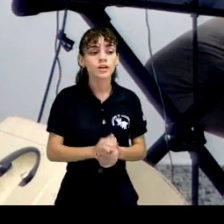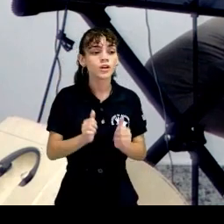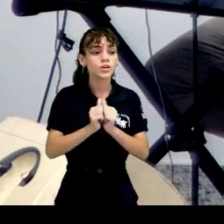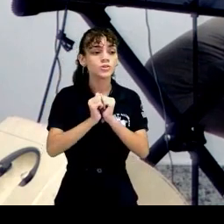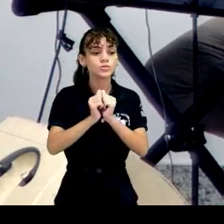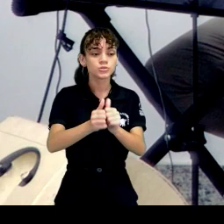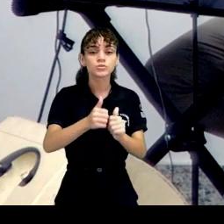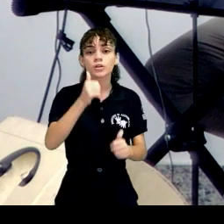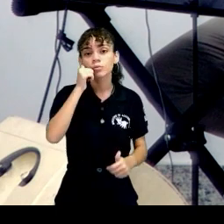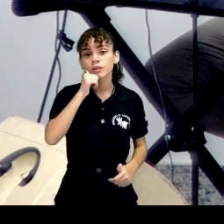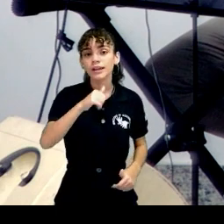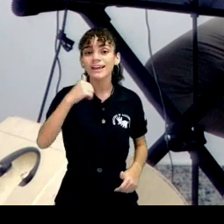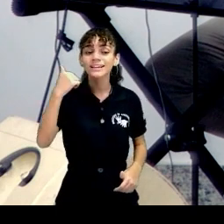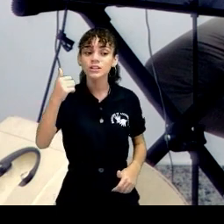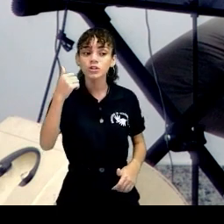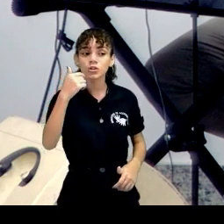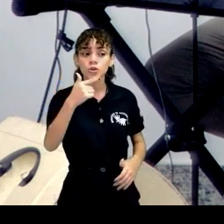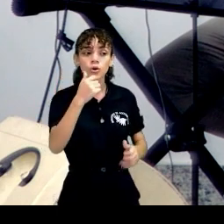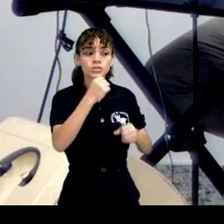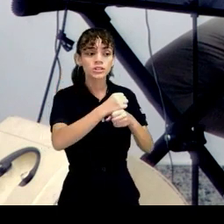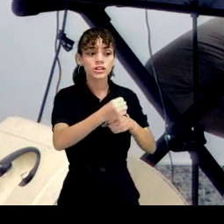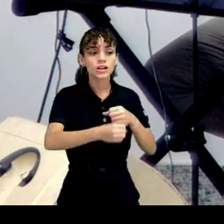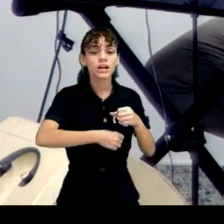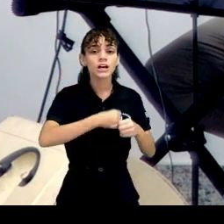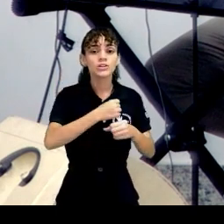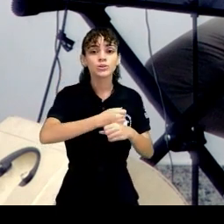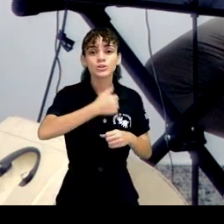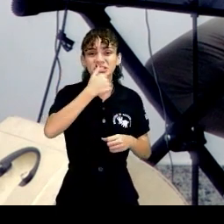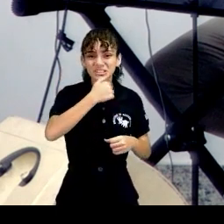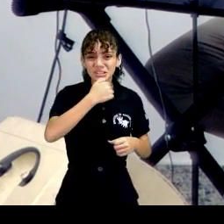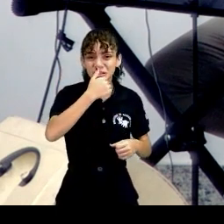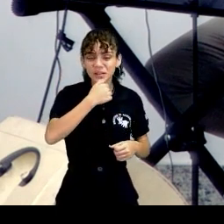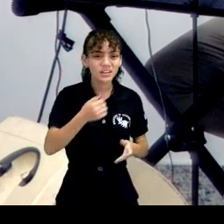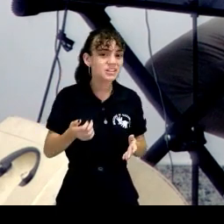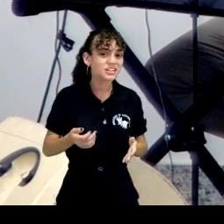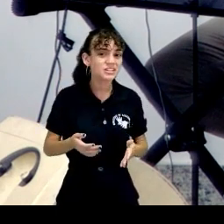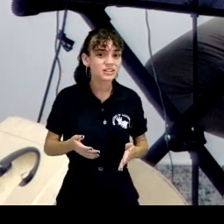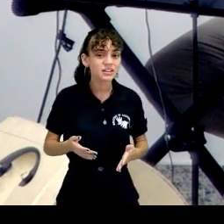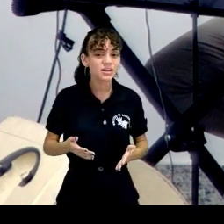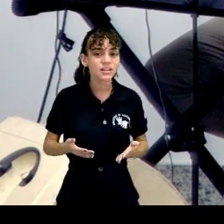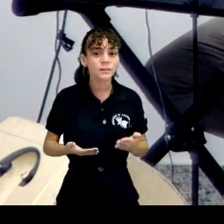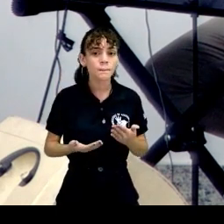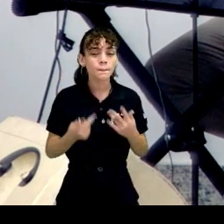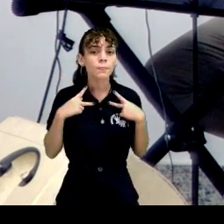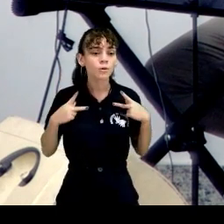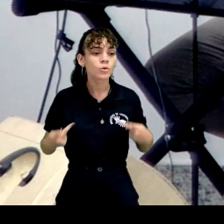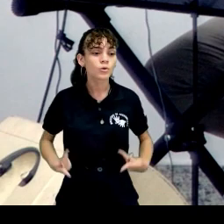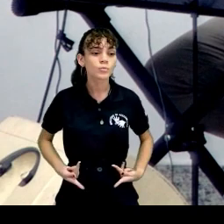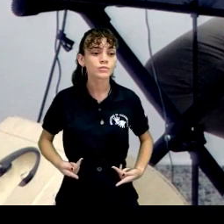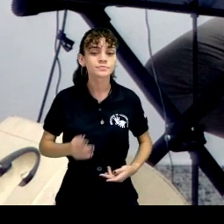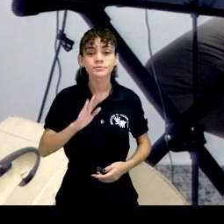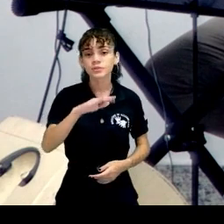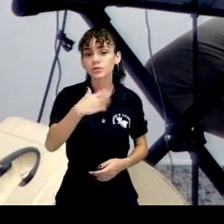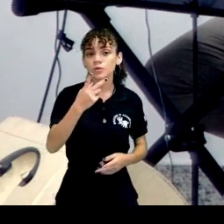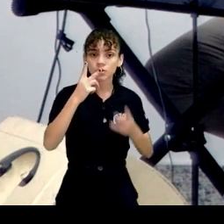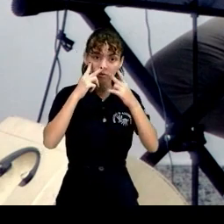hemorragia. Quando ouviu falar de Jesus, chegou-se por trás dele no meio da multidão e tocou no seu manto. Você